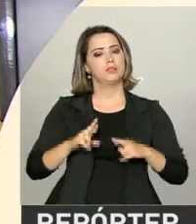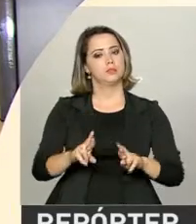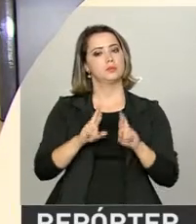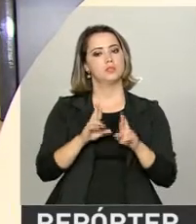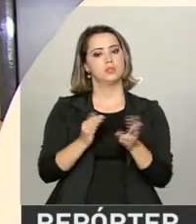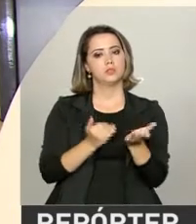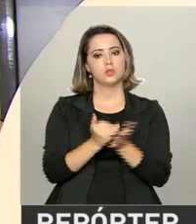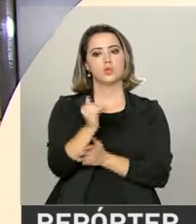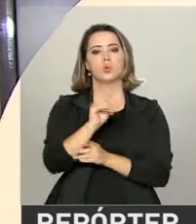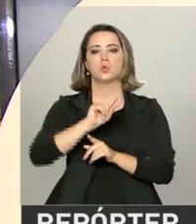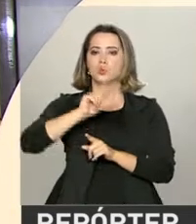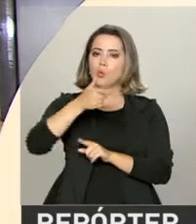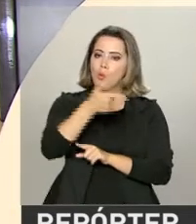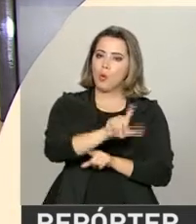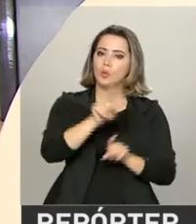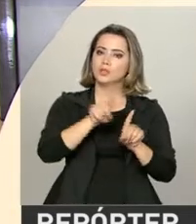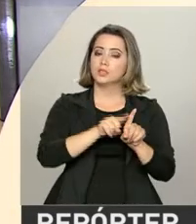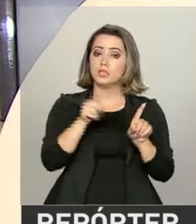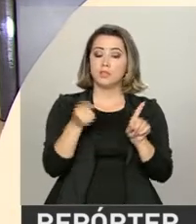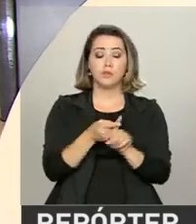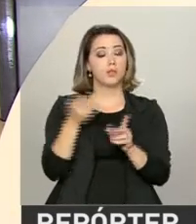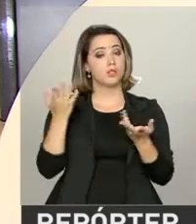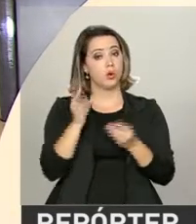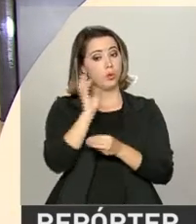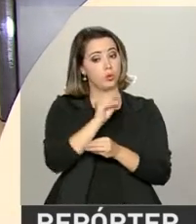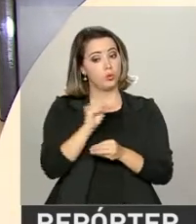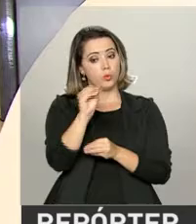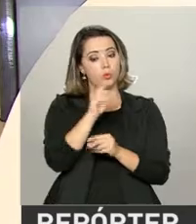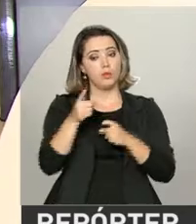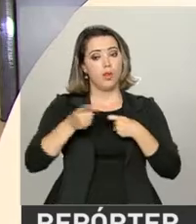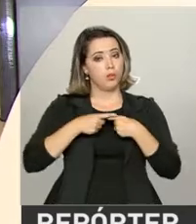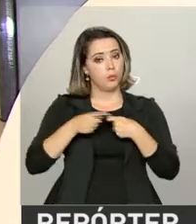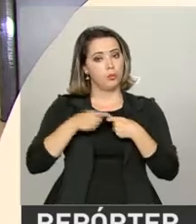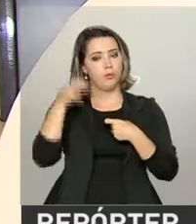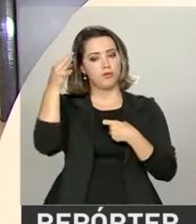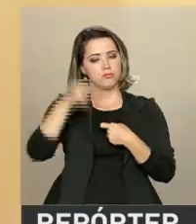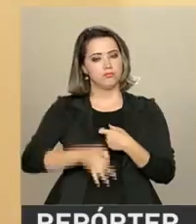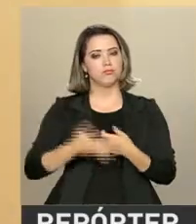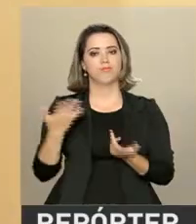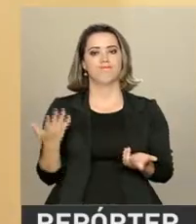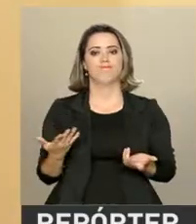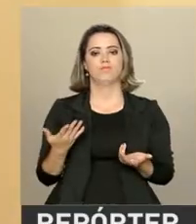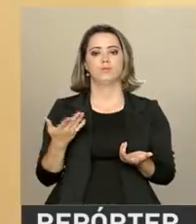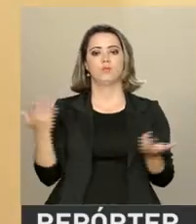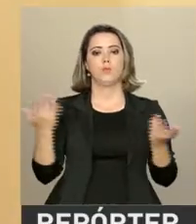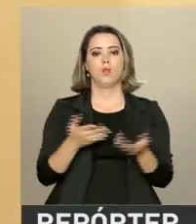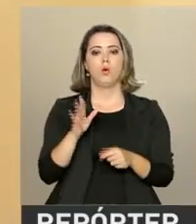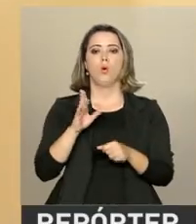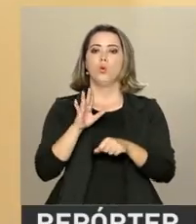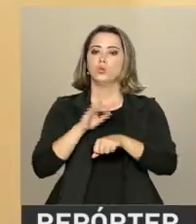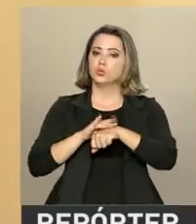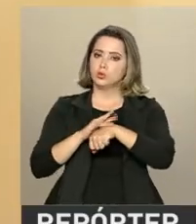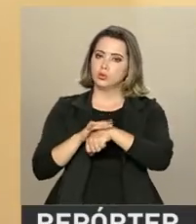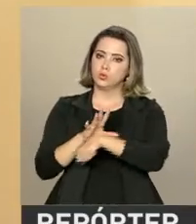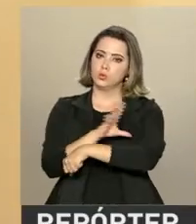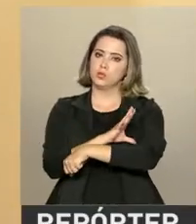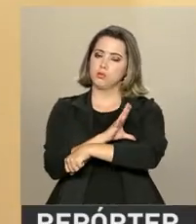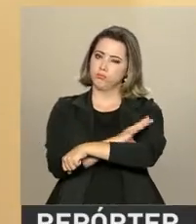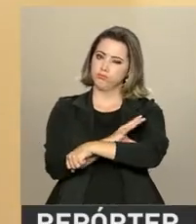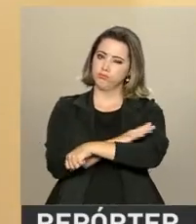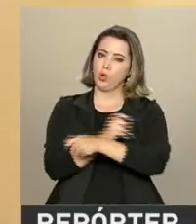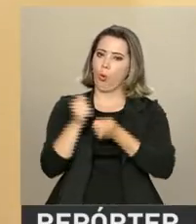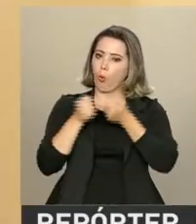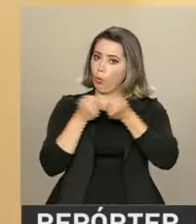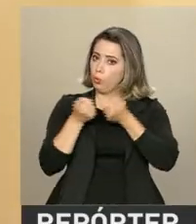ela conseguiu engravidar de novo e com acompanhamento médico, a gravidez correu muito bem. Hoje, com a doença controlada, ela garante